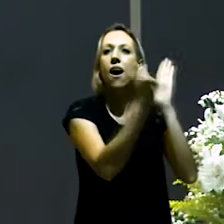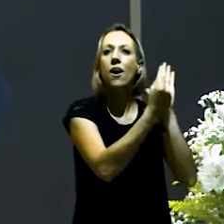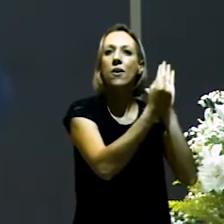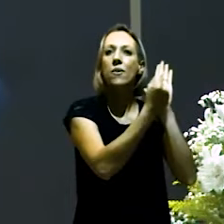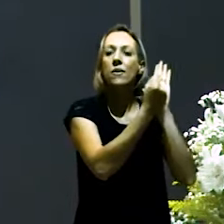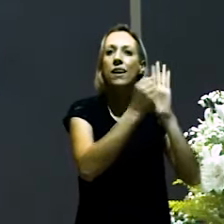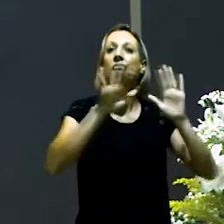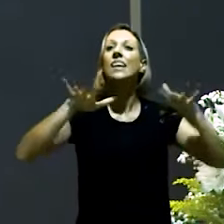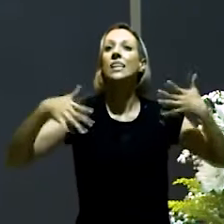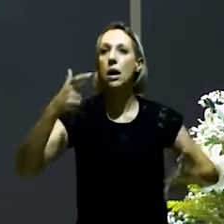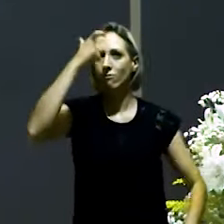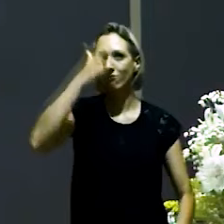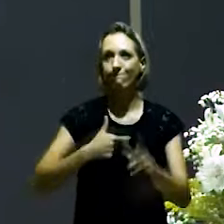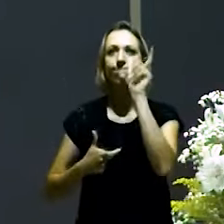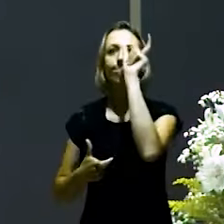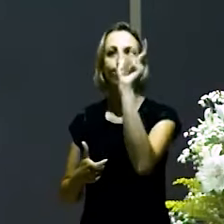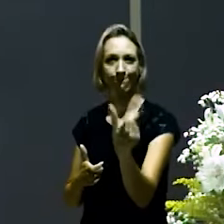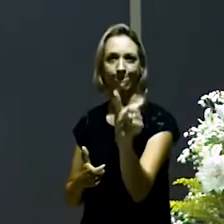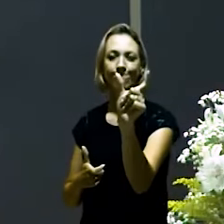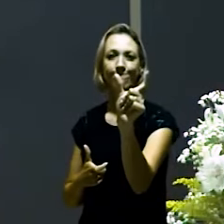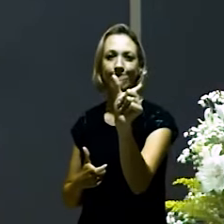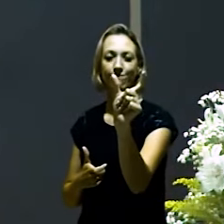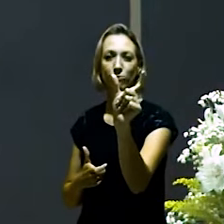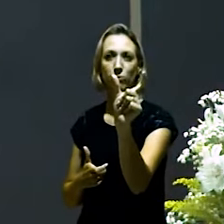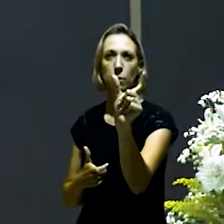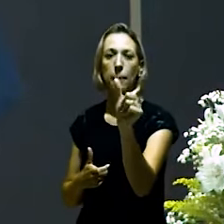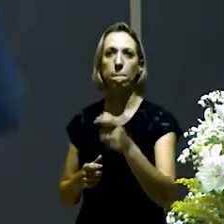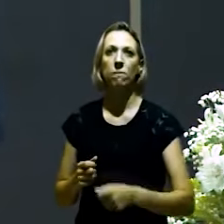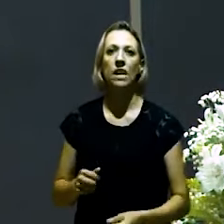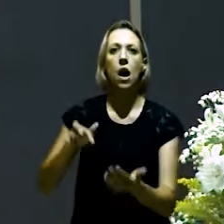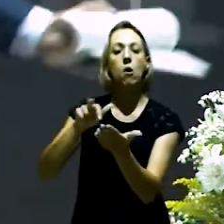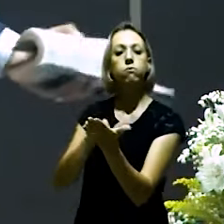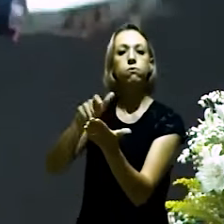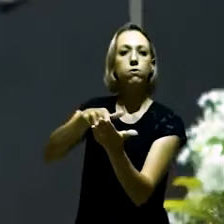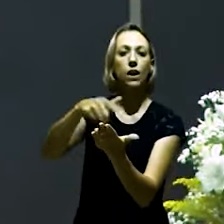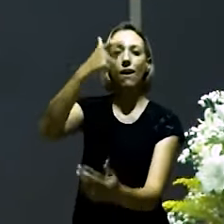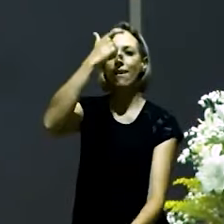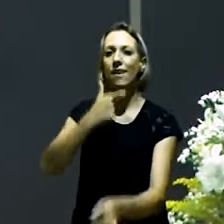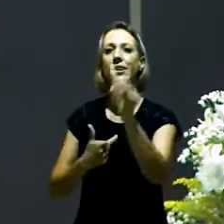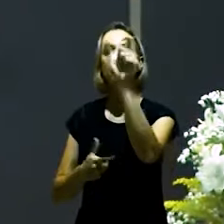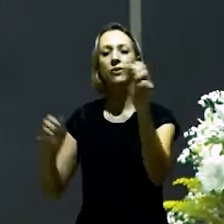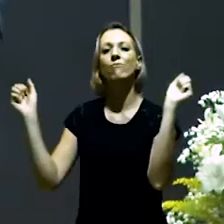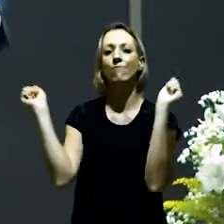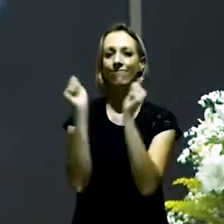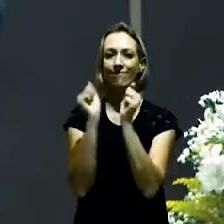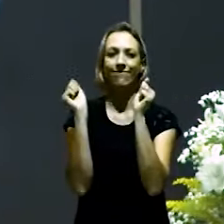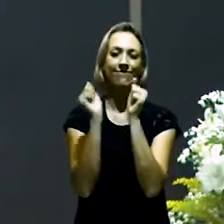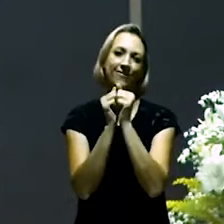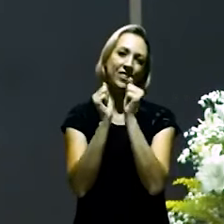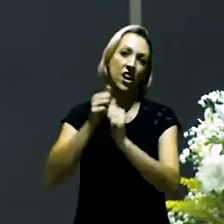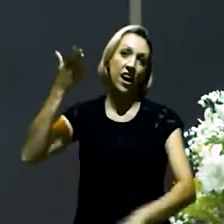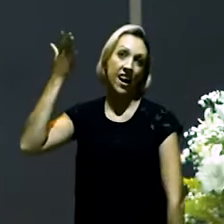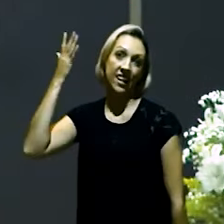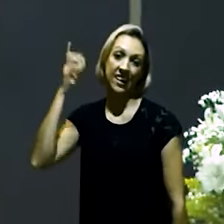e você. Eu e você. Ele desfila com os despojos. Ele apresenta os despojos da sua batalha.